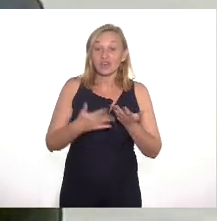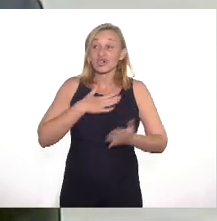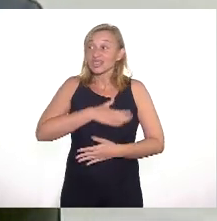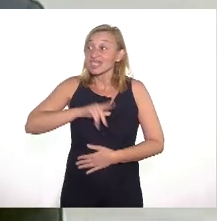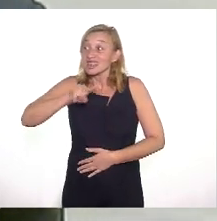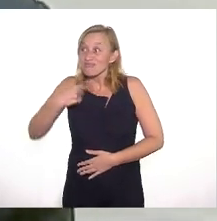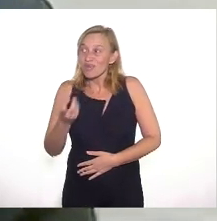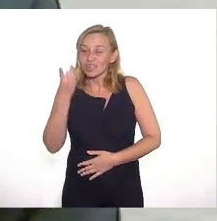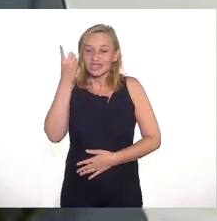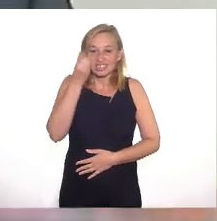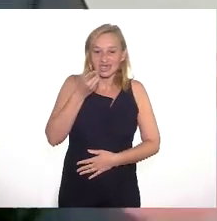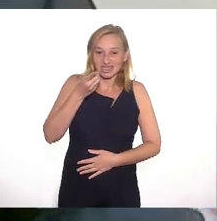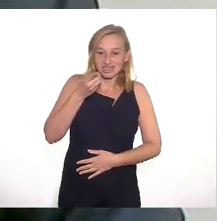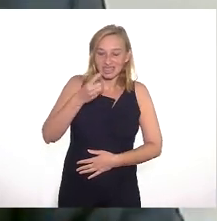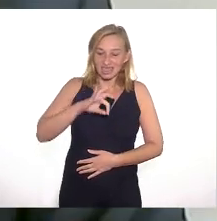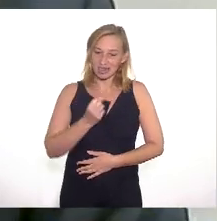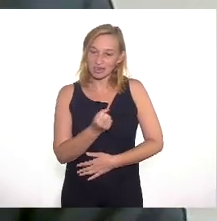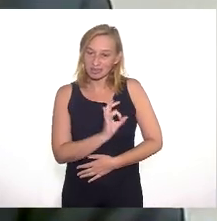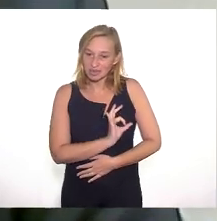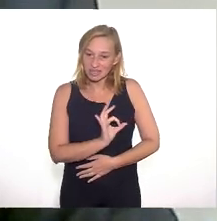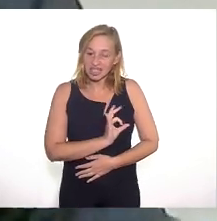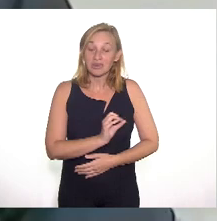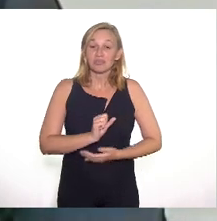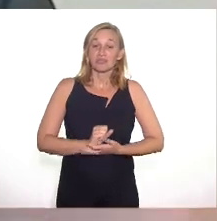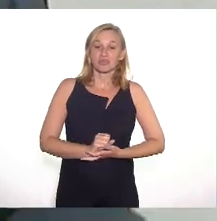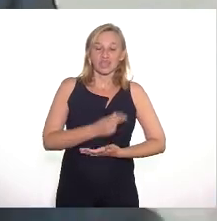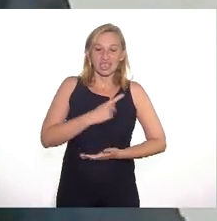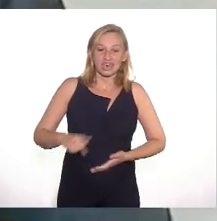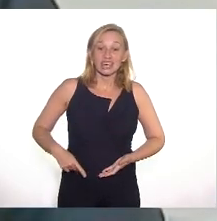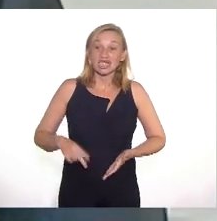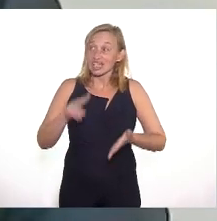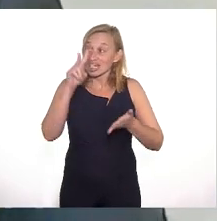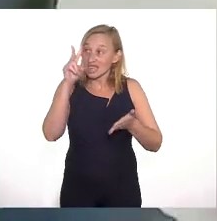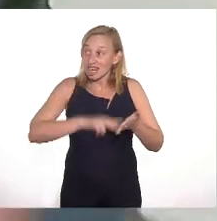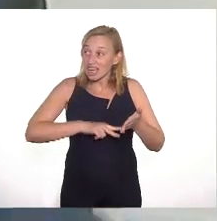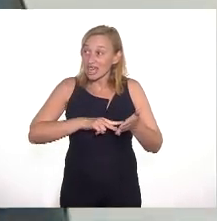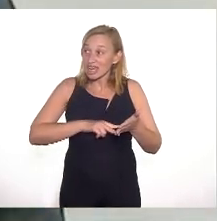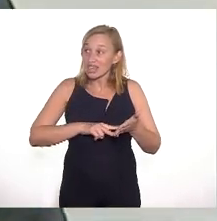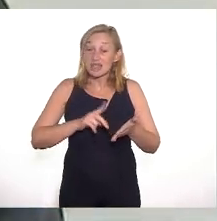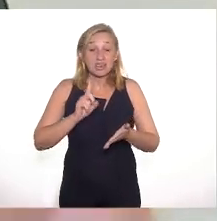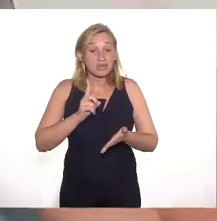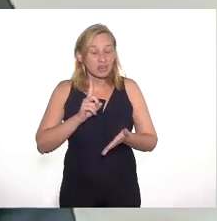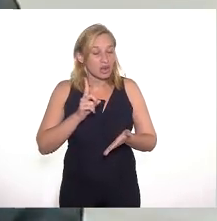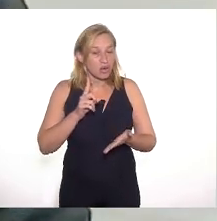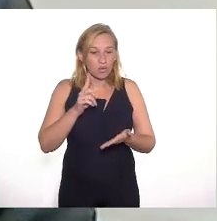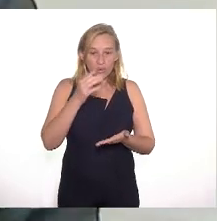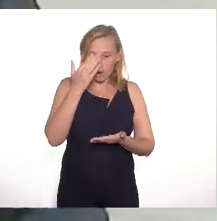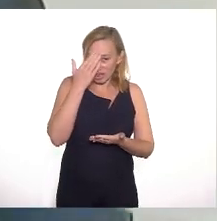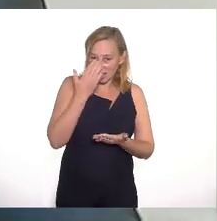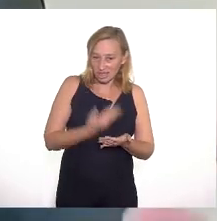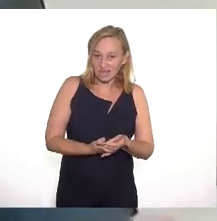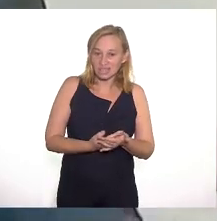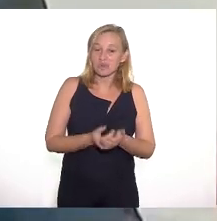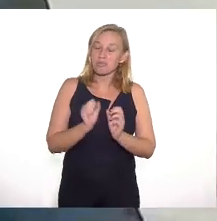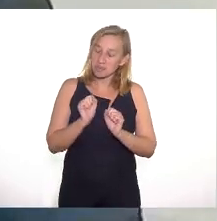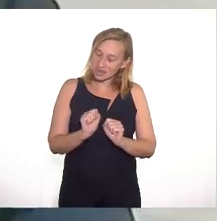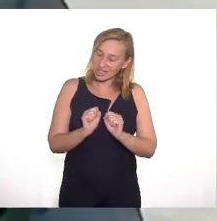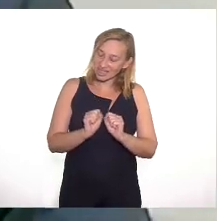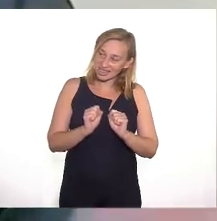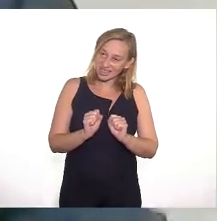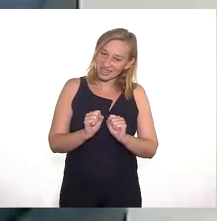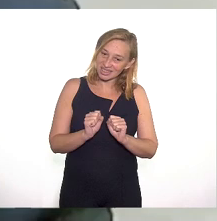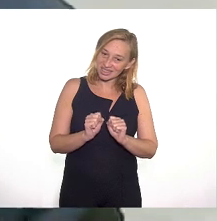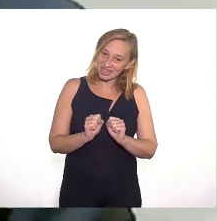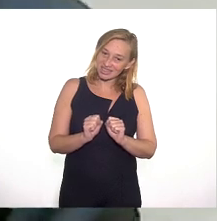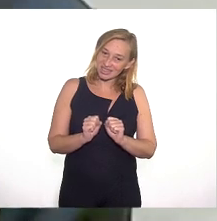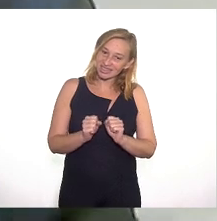presidente, e aqueles que lerem a apresentação, mesmo os que não confiavam, que pudessem vir fazer